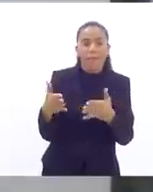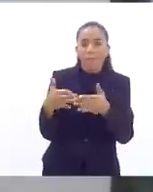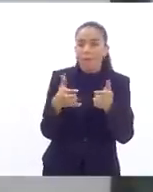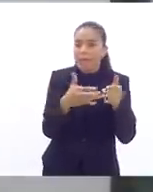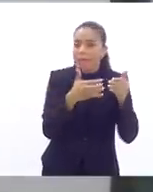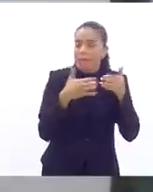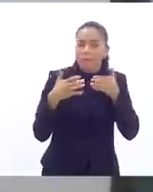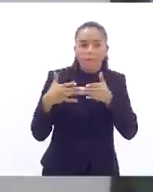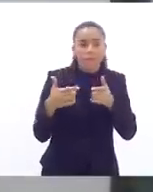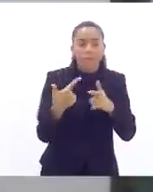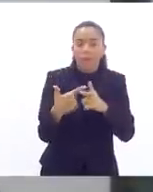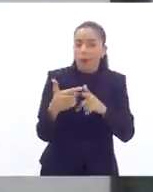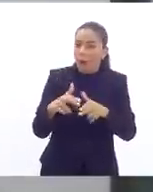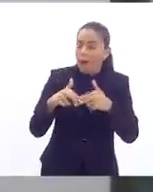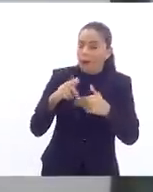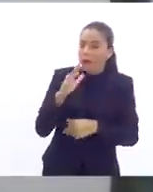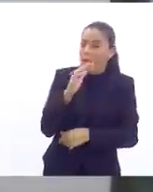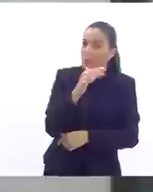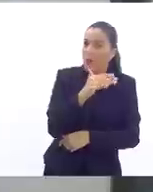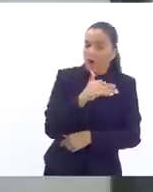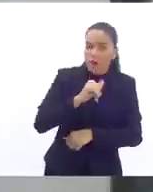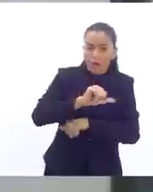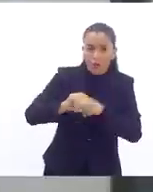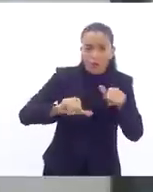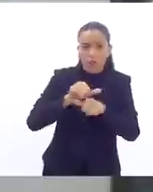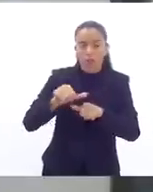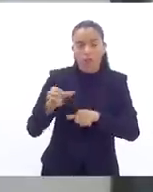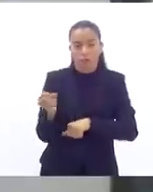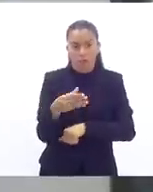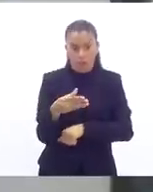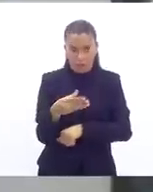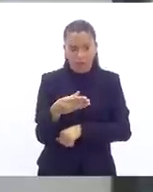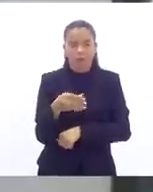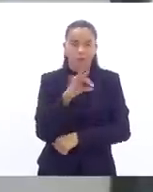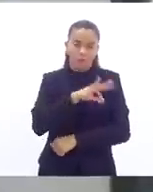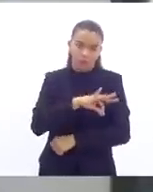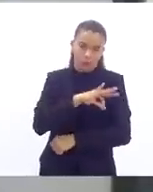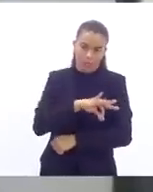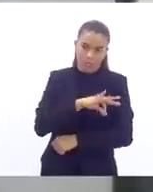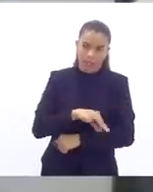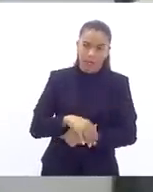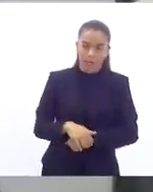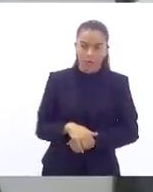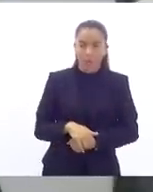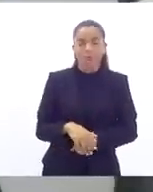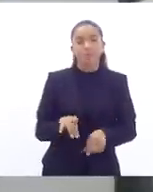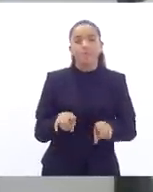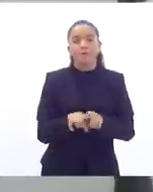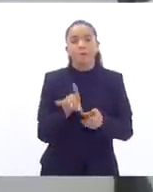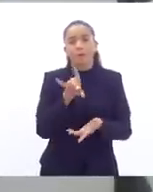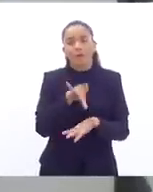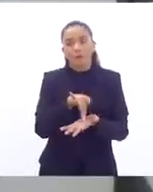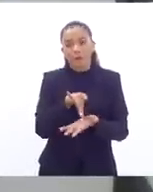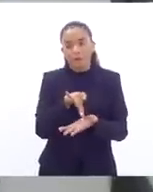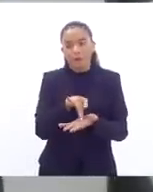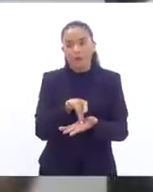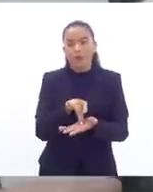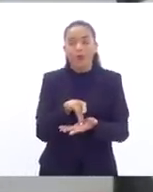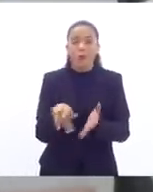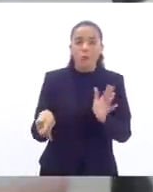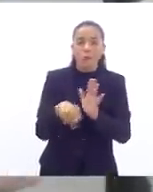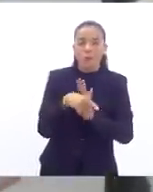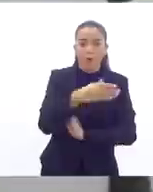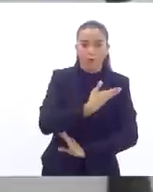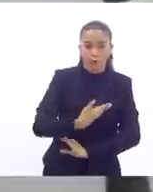essa demora na atualização dessas dessa desses proventos quando na verdade a paridade né e o próprio